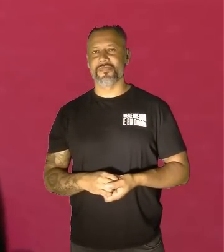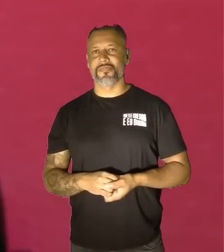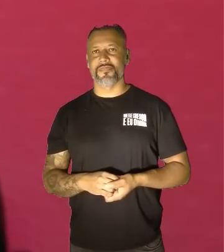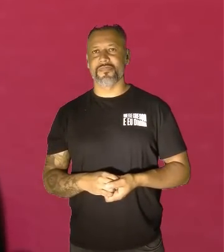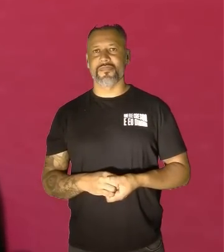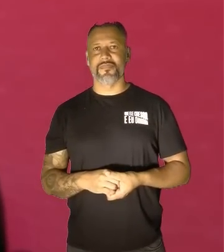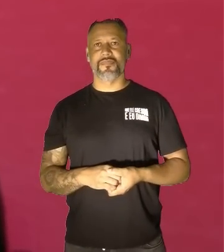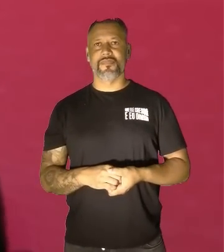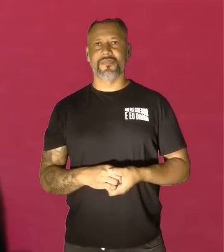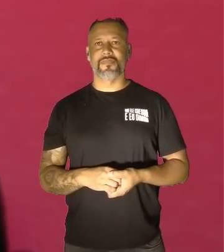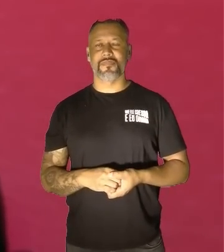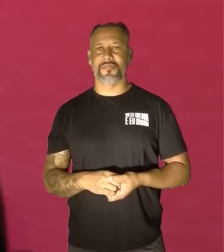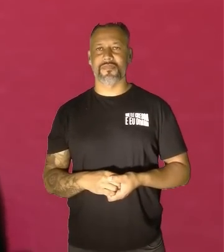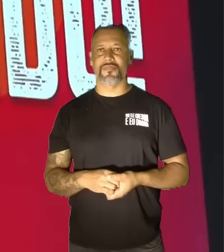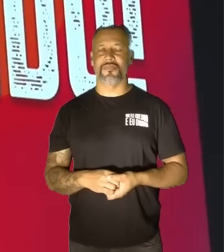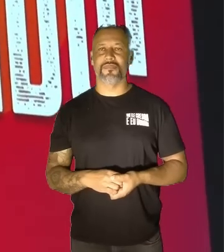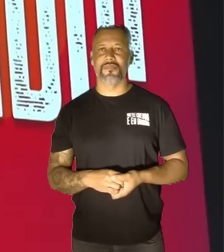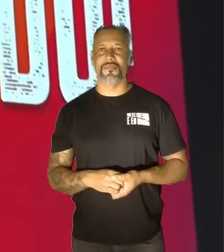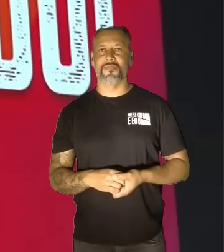através de você.